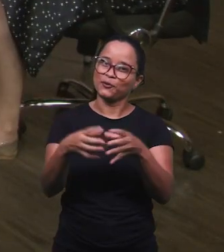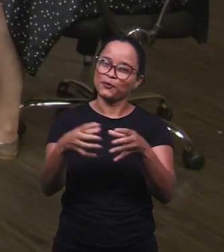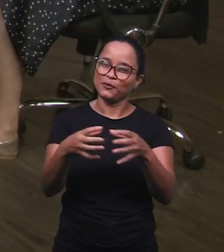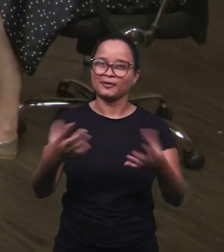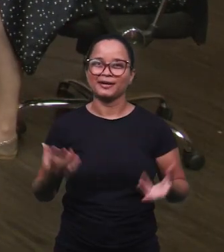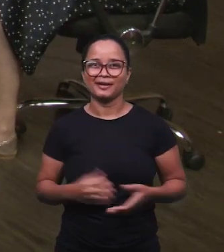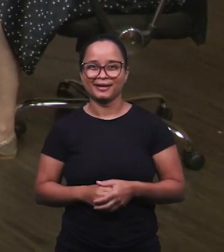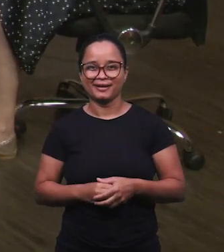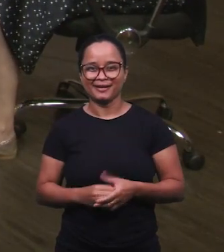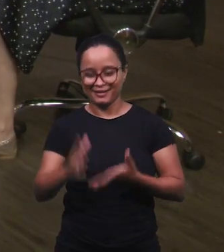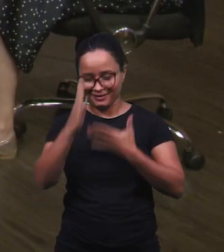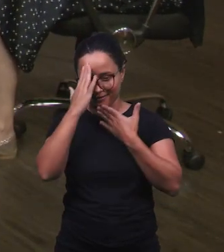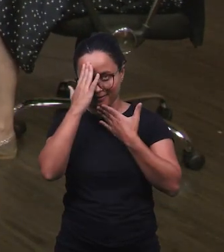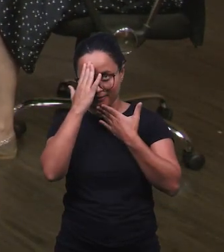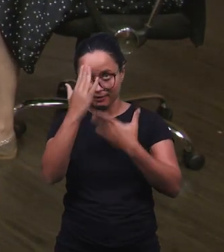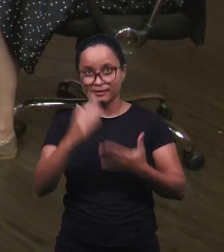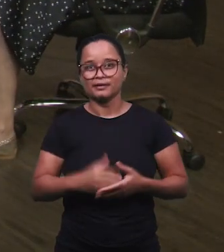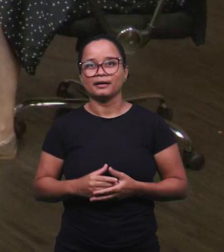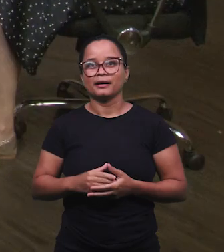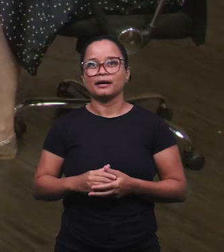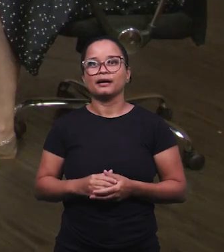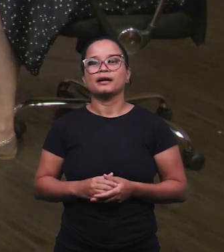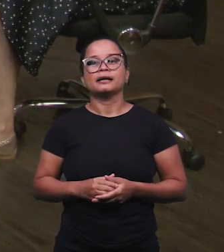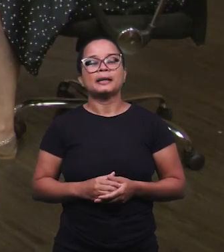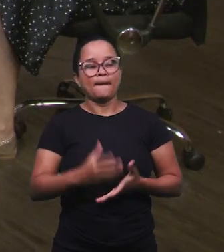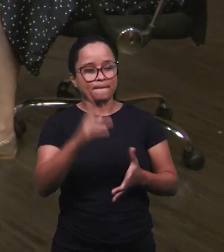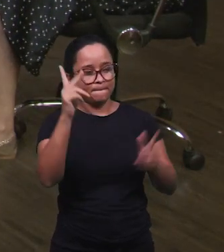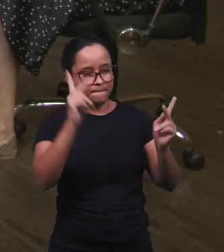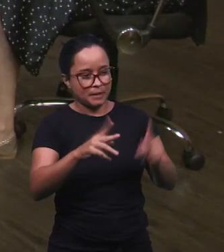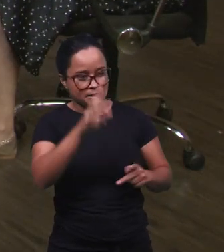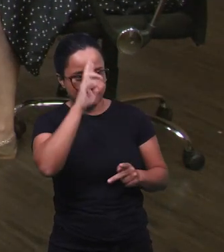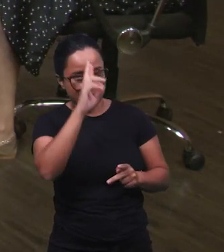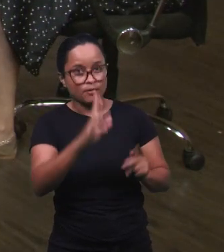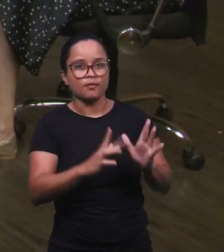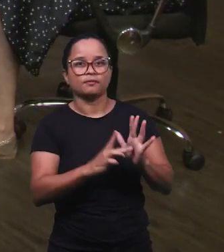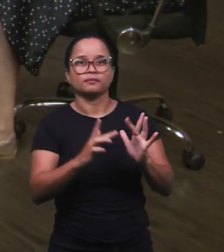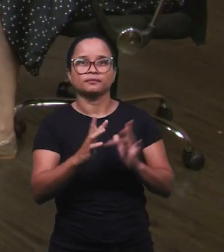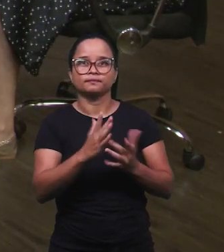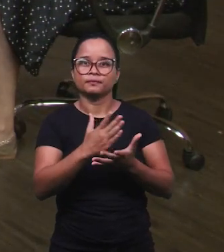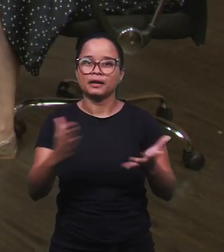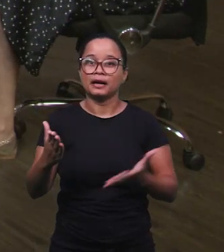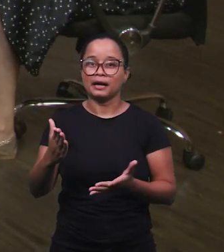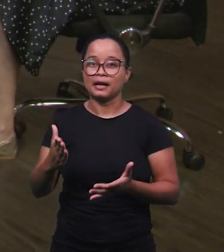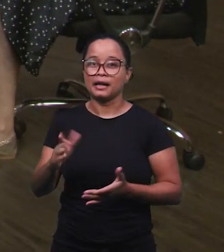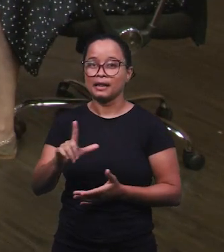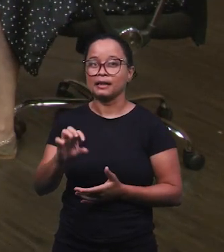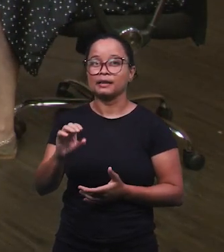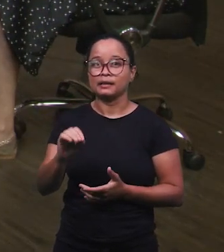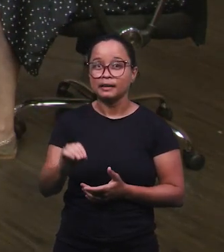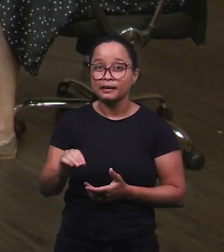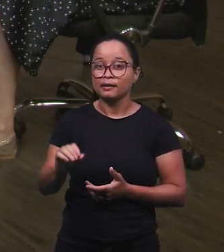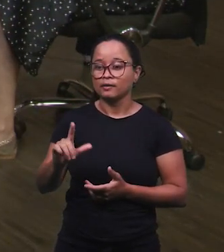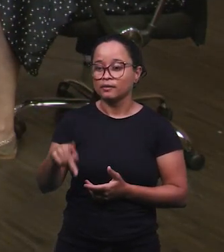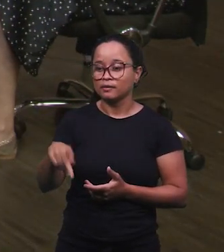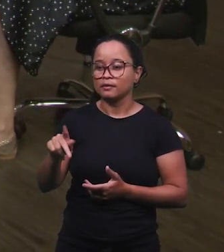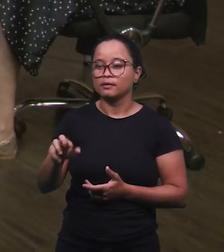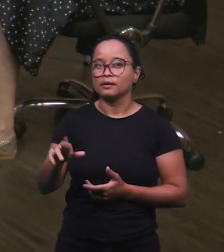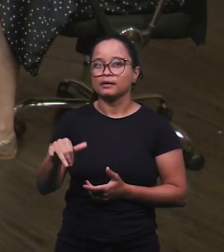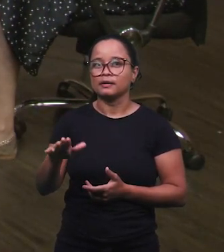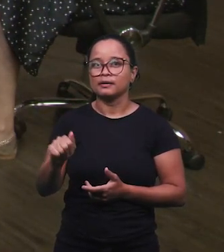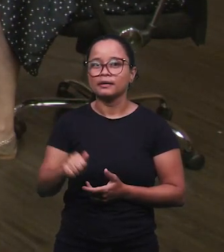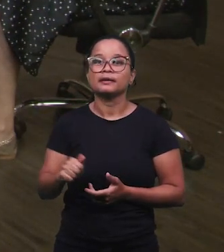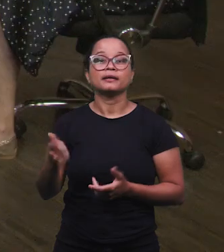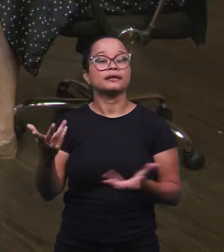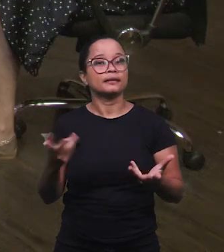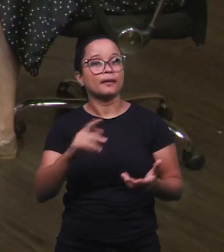equipe. Tá bom, Nínive, paz do Senhor. Pai do Senhor, pastor Josias, Léo, Karina, as irmãs aqui. E pastor Josias, só queria